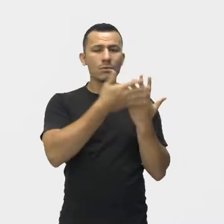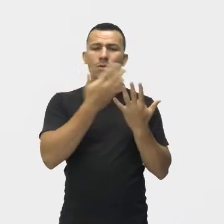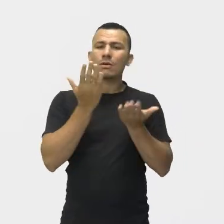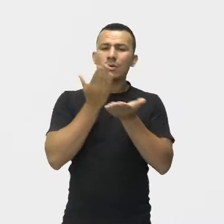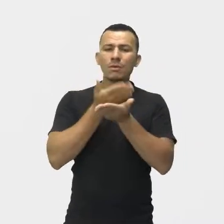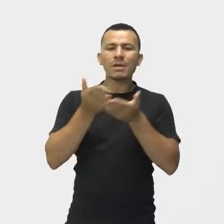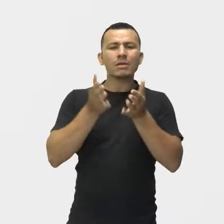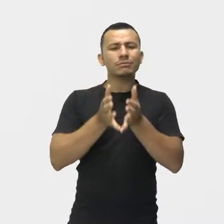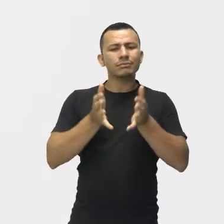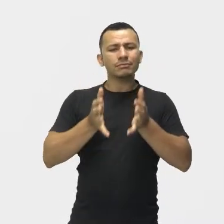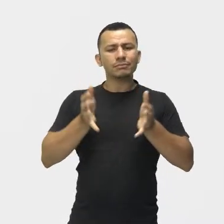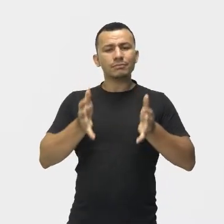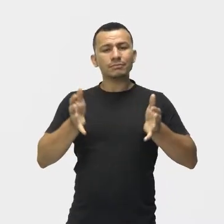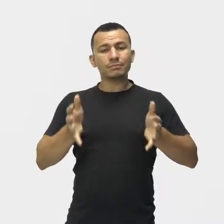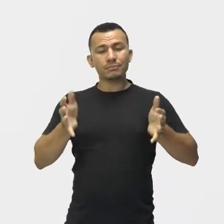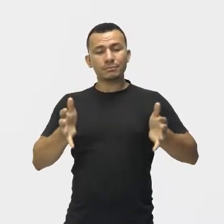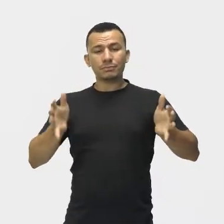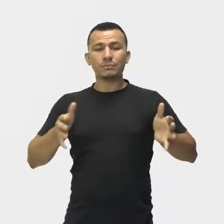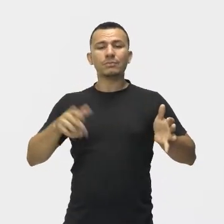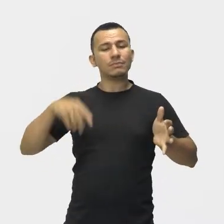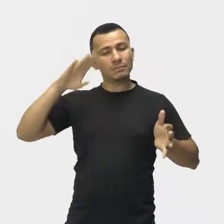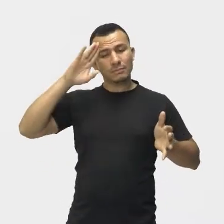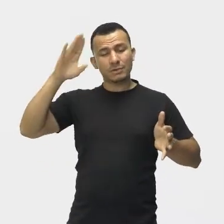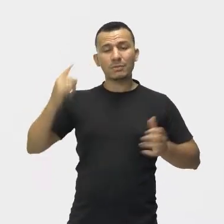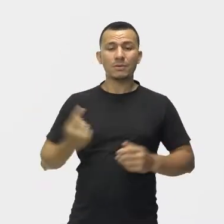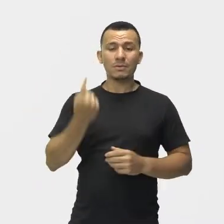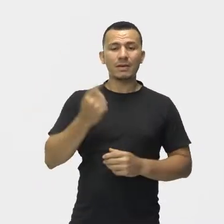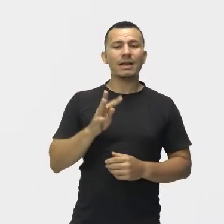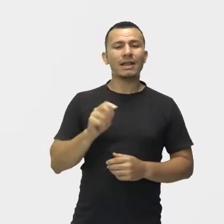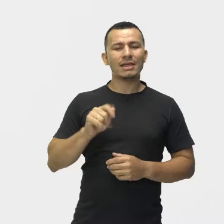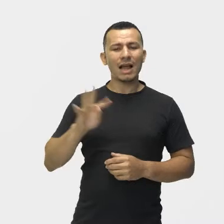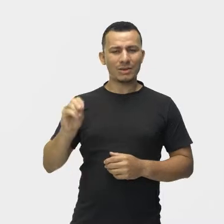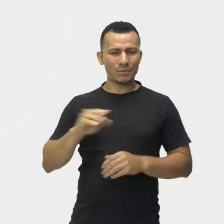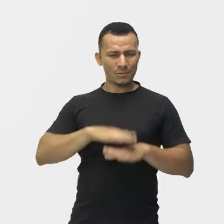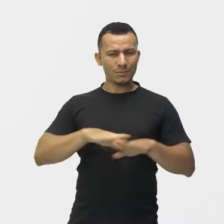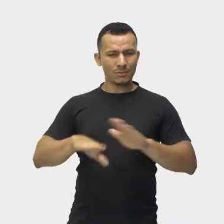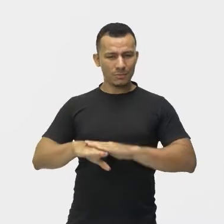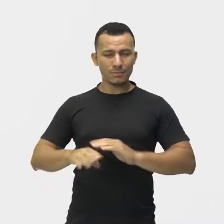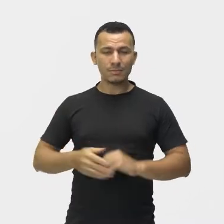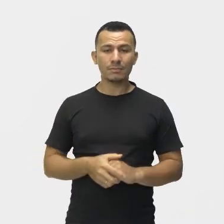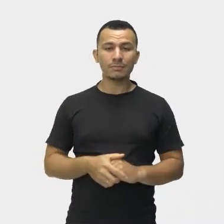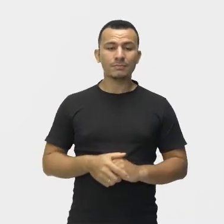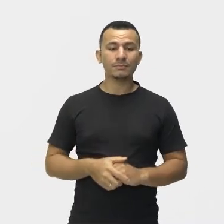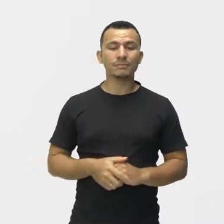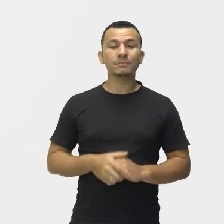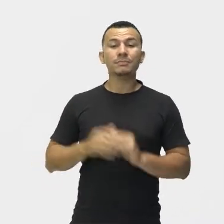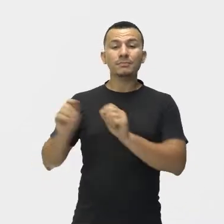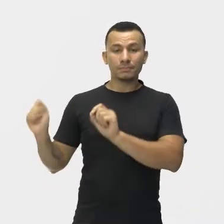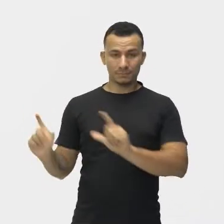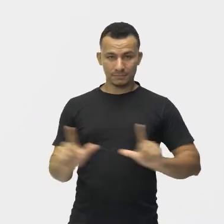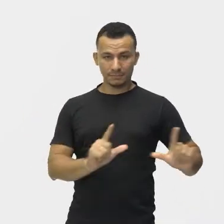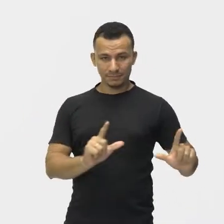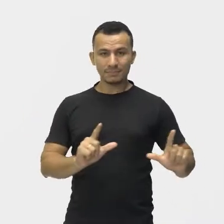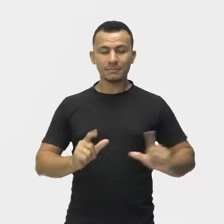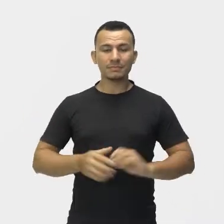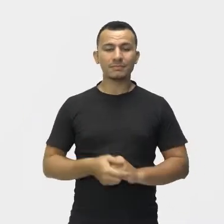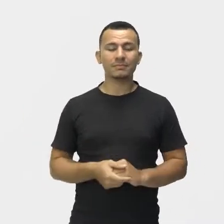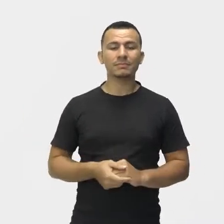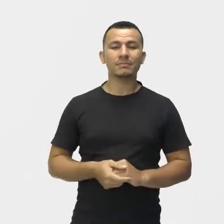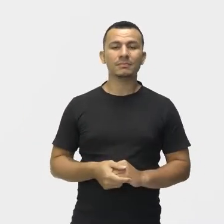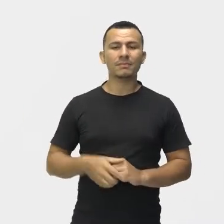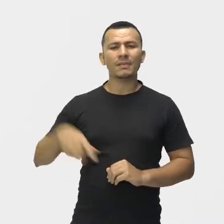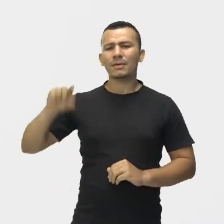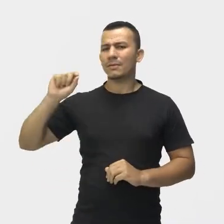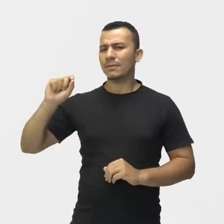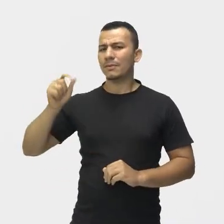se desenvolver inicialmente é o tato, ok? Muito bem, né? Ainda aí na sequência aí dos sentidos,